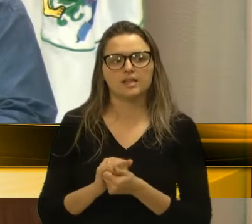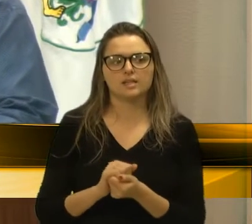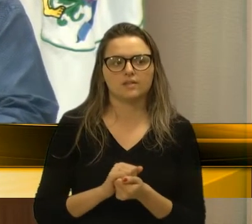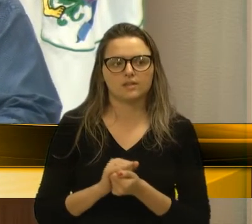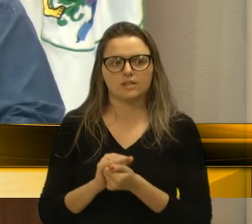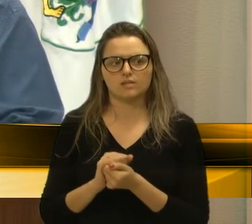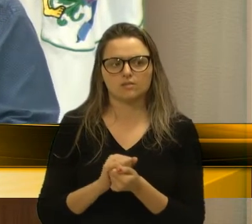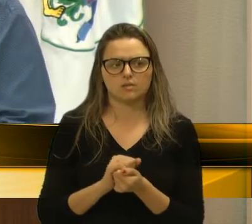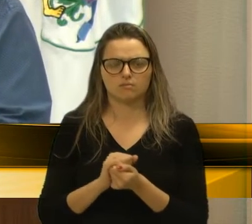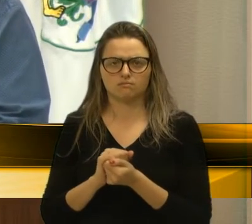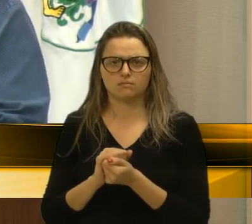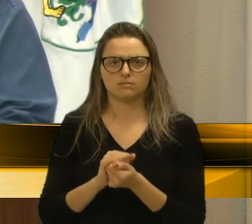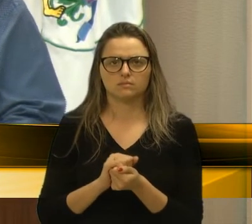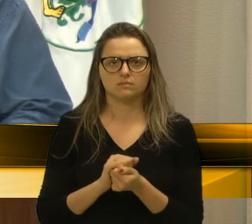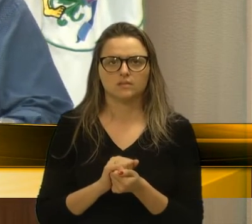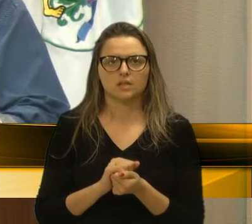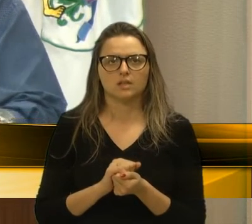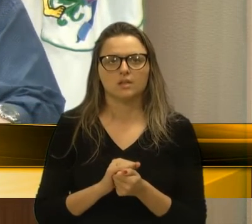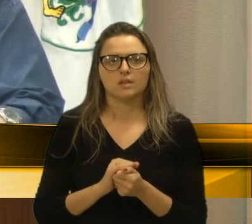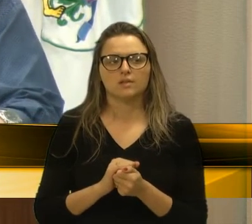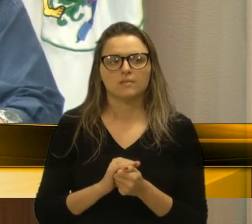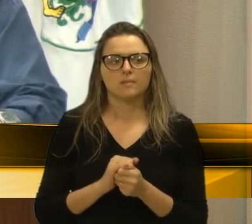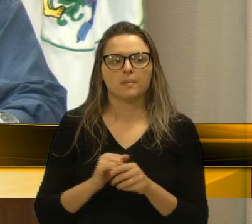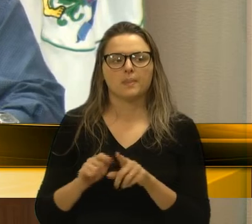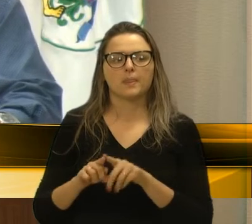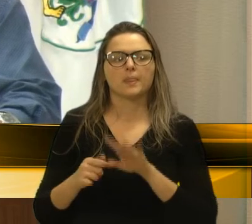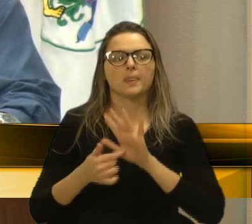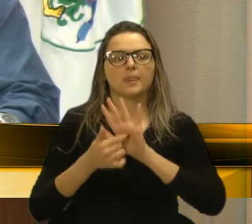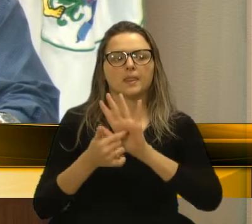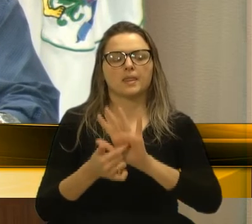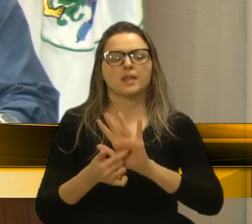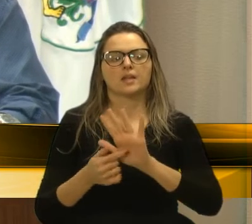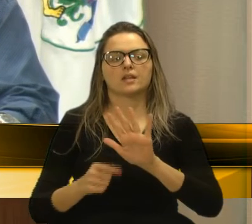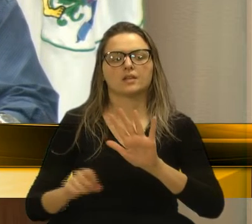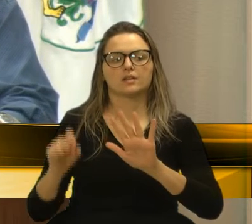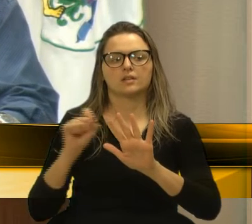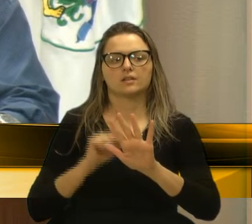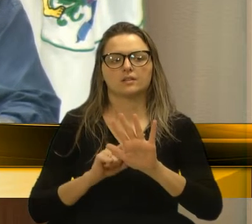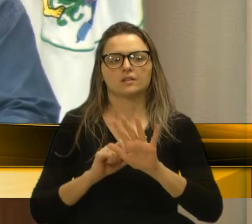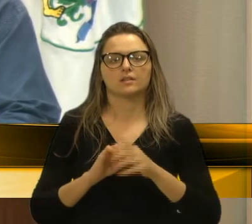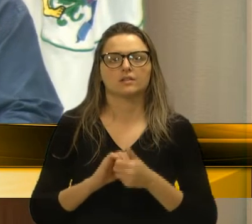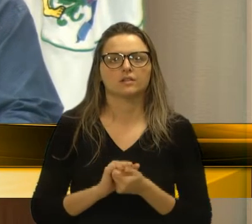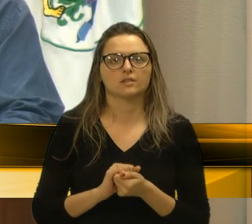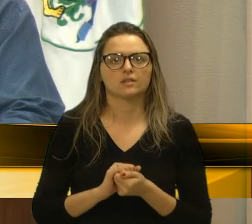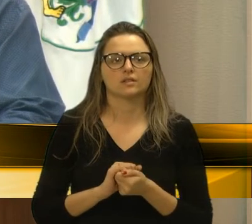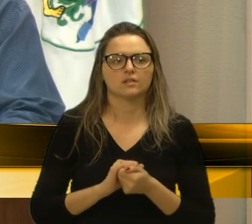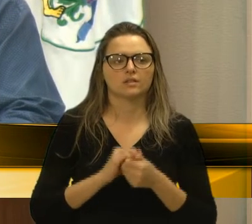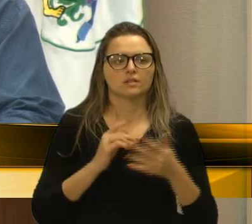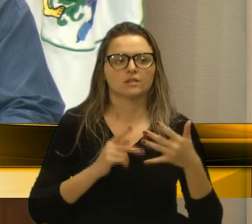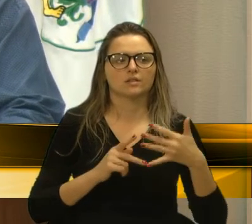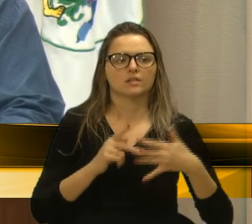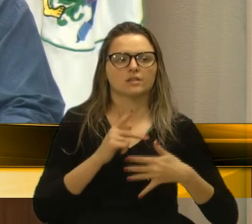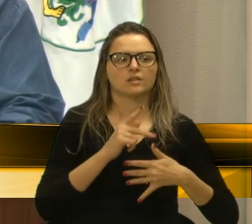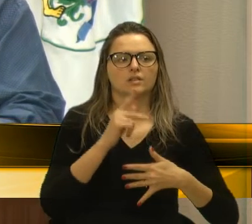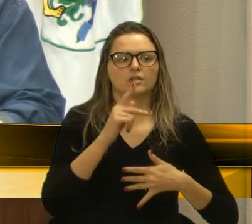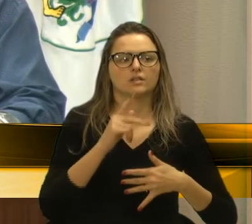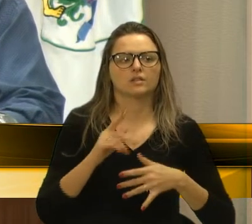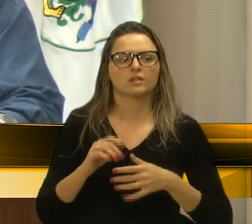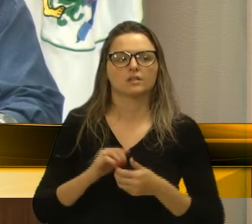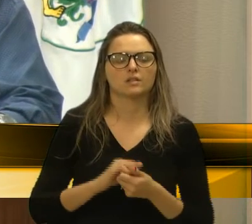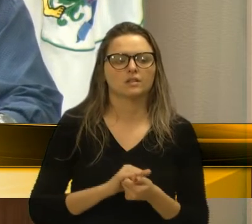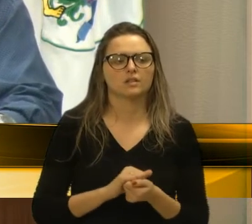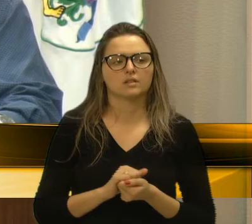setembro. O 11 de setembro, principalmente para a chamada